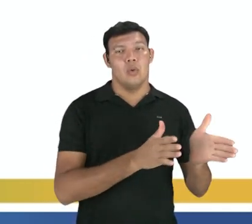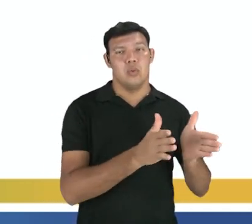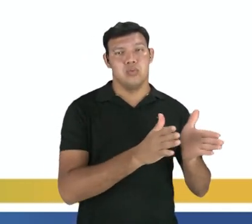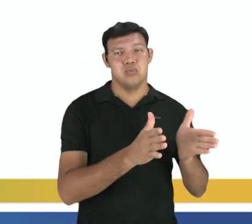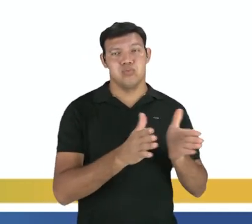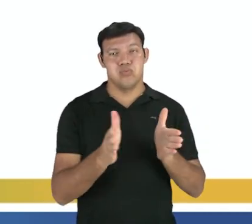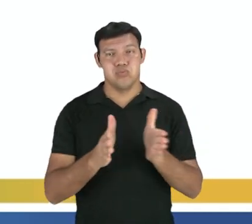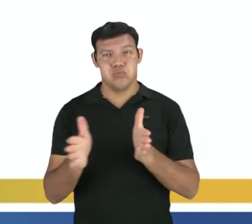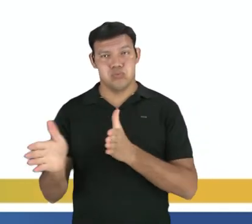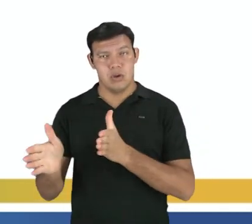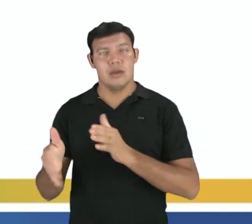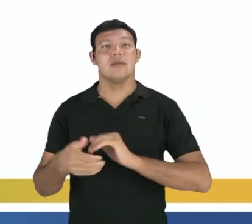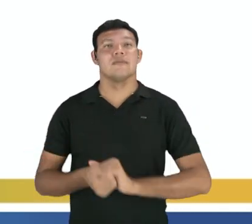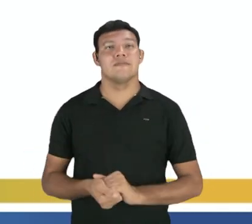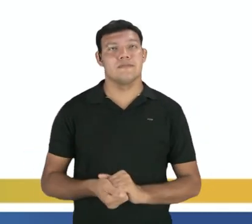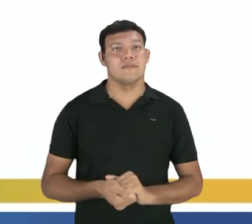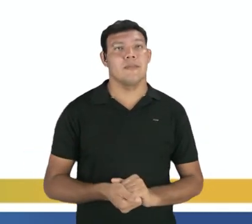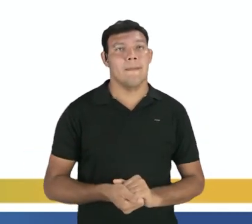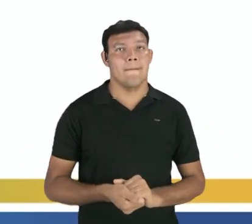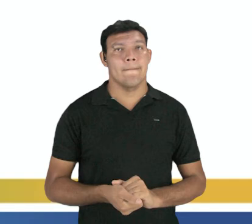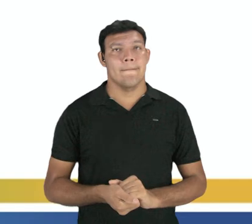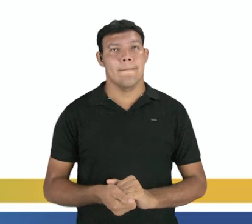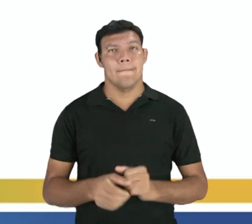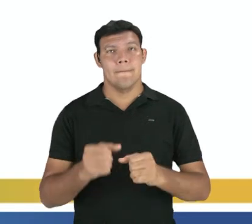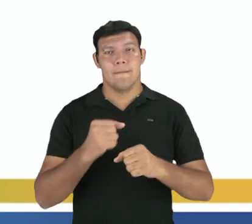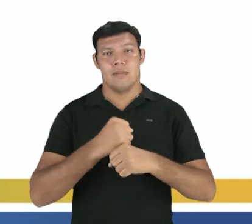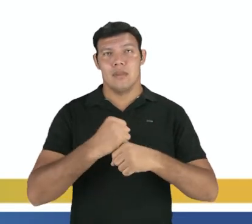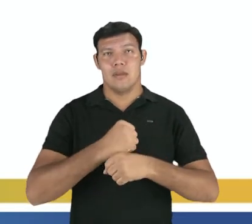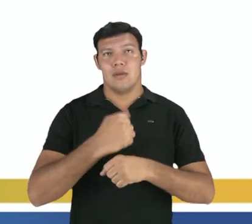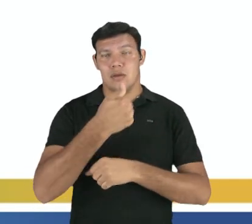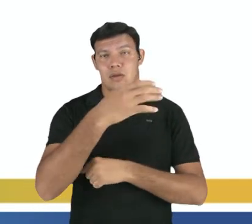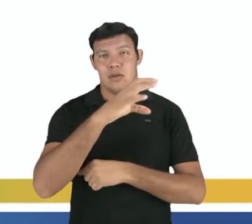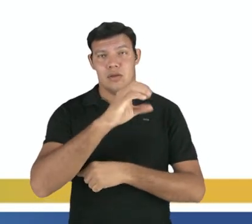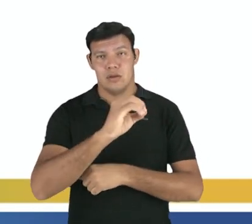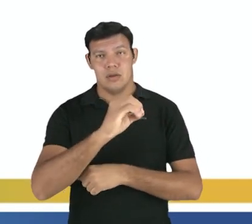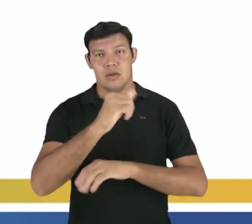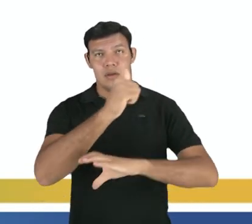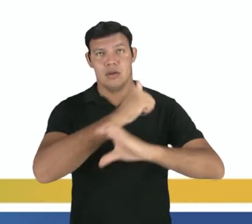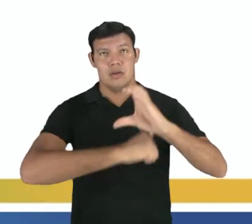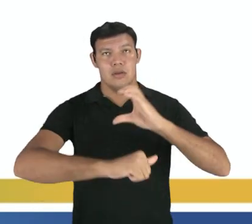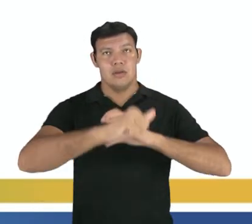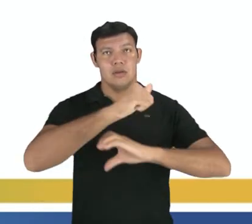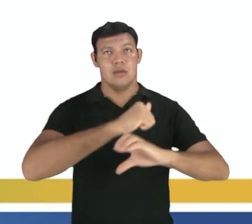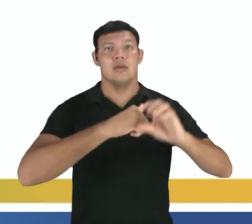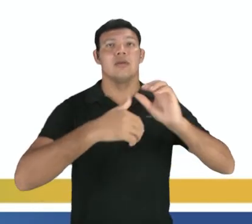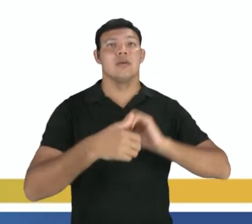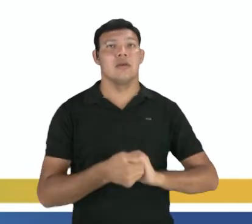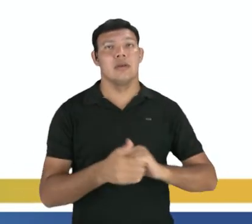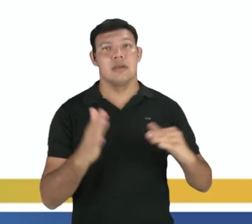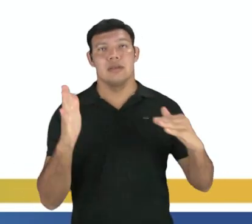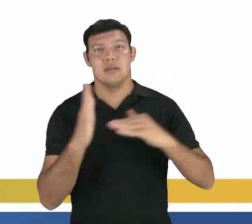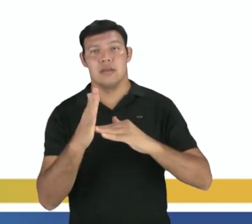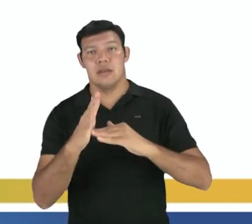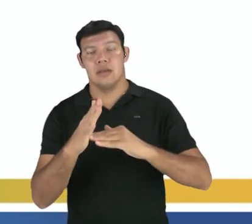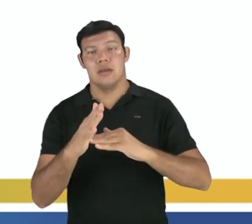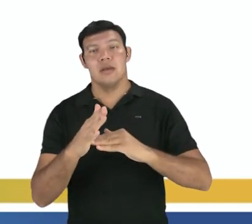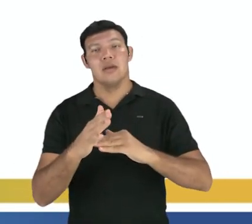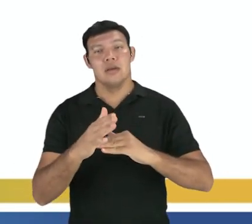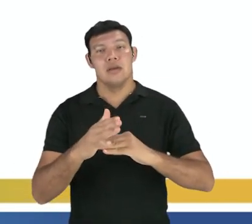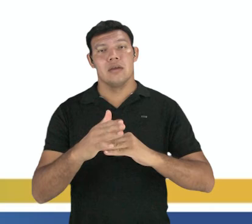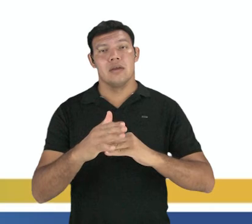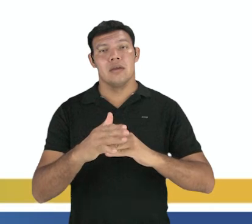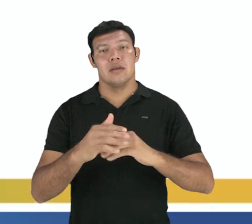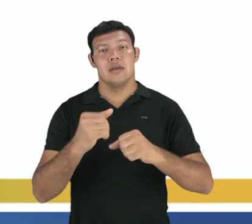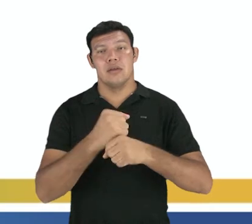para o Neolítico entre 10.000 a.C., né, e 700 a.C., foi acompanhada